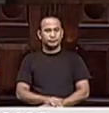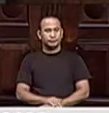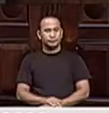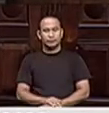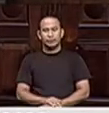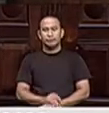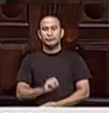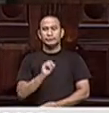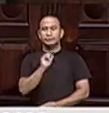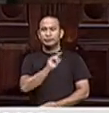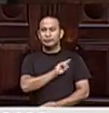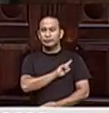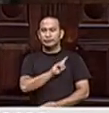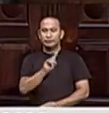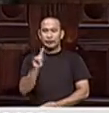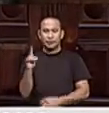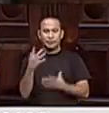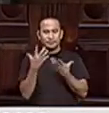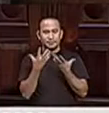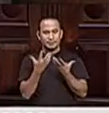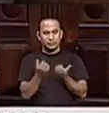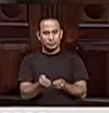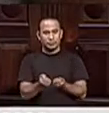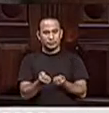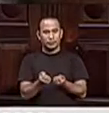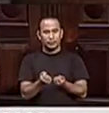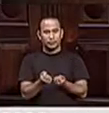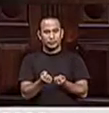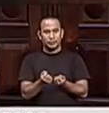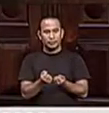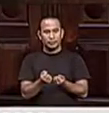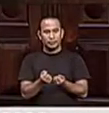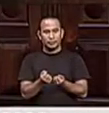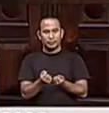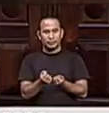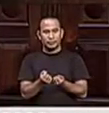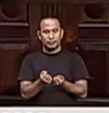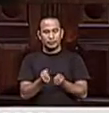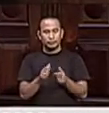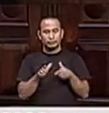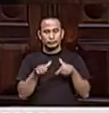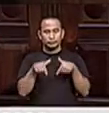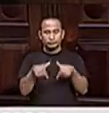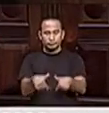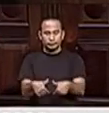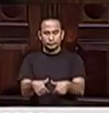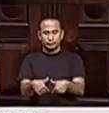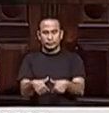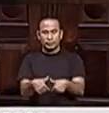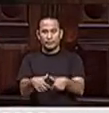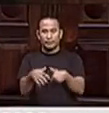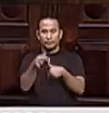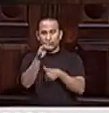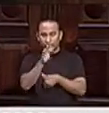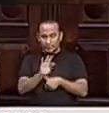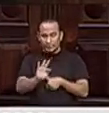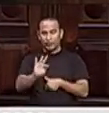que não aceitou aquela decisão. O Supremo Tribunal Federal